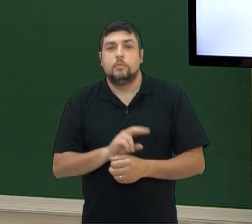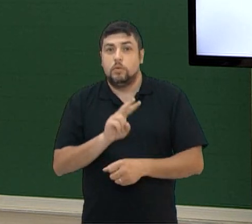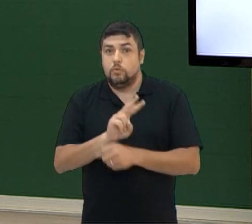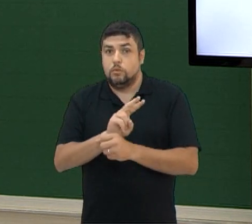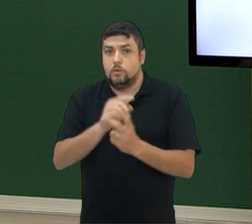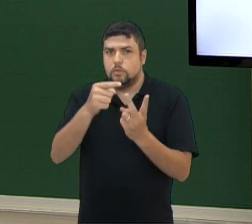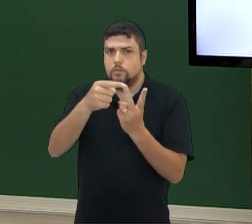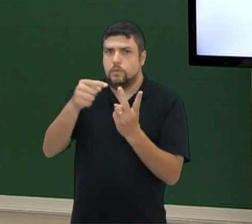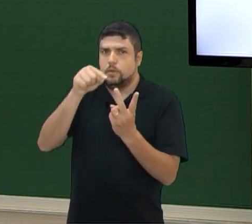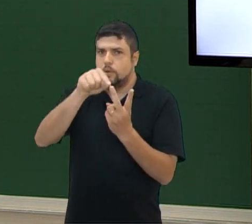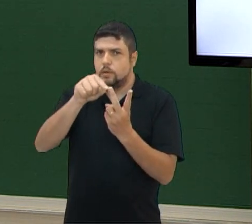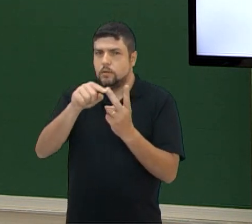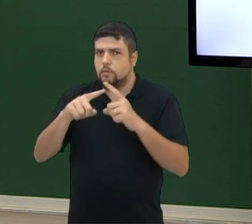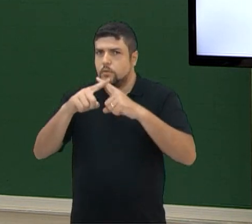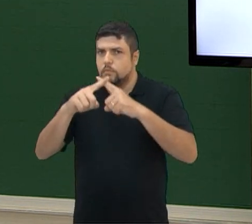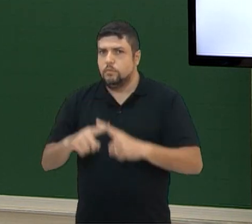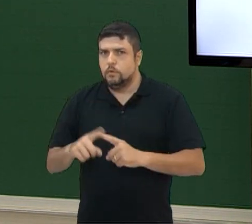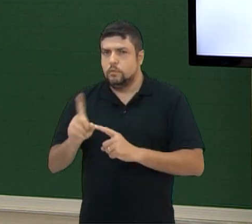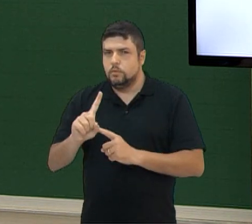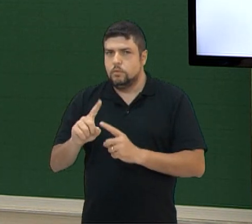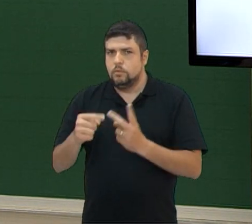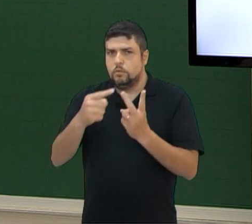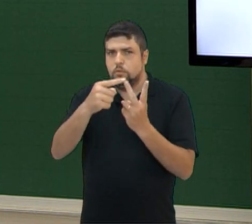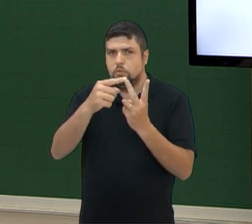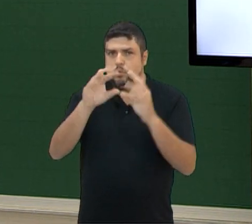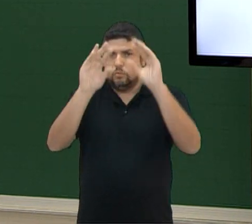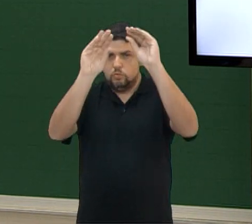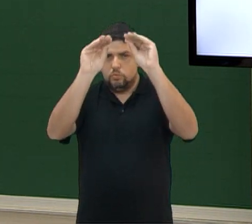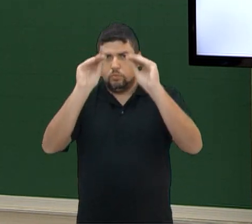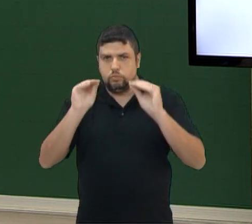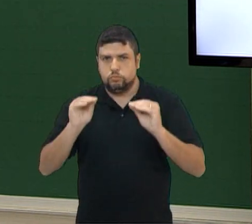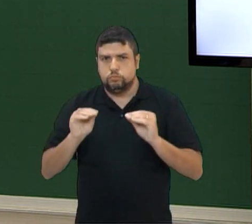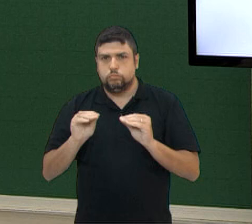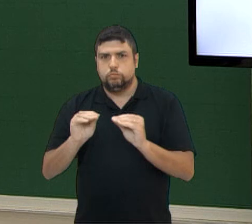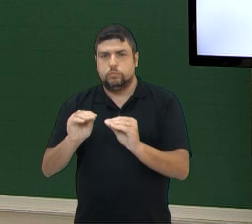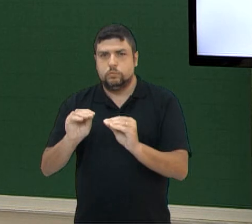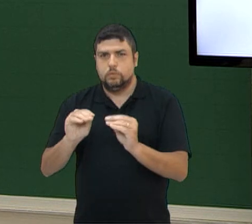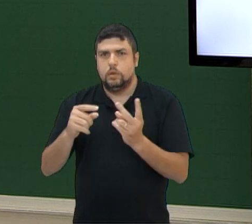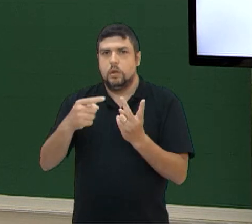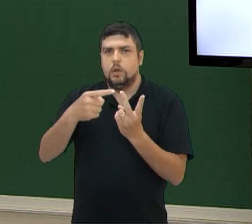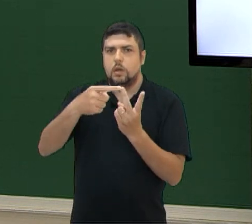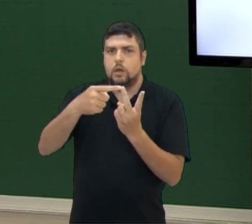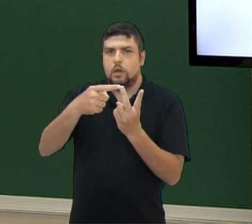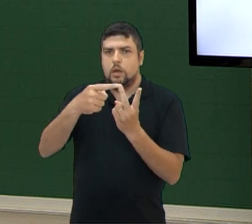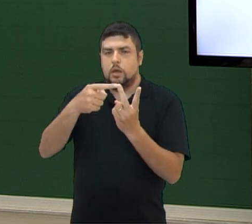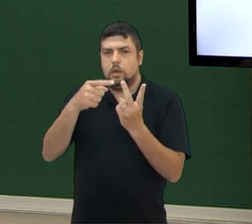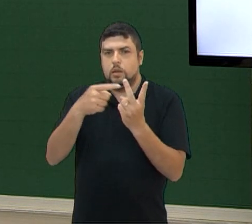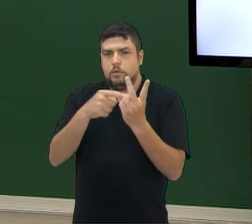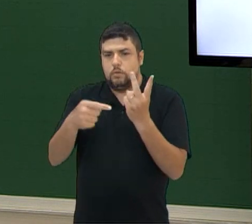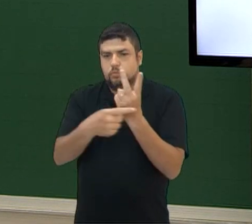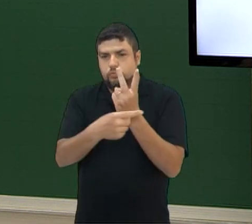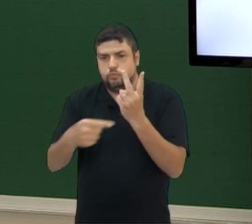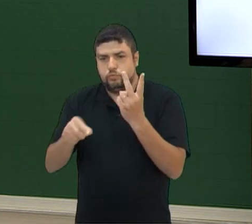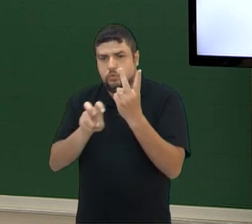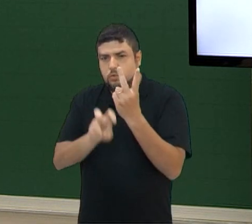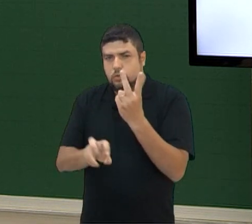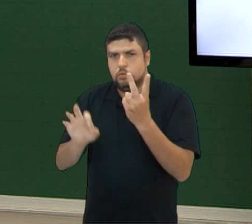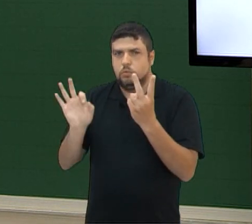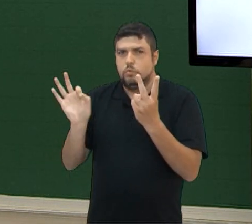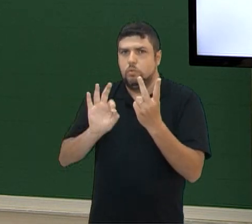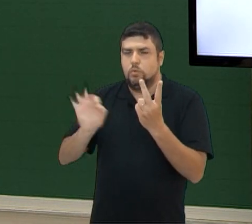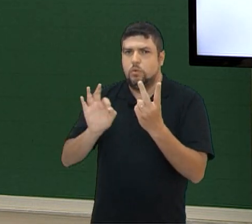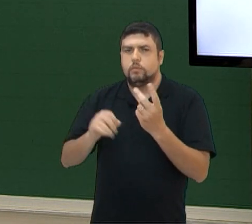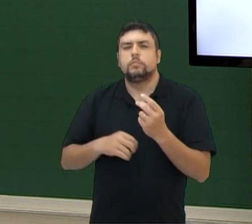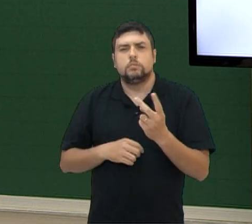raiz pelo número inteiro aqui. Não vamos dividir a raiz pelo número 5. Dá para